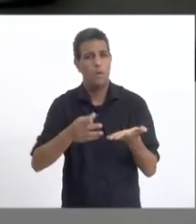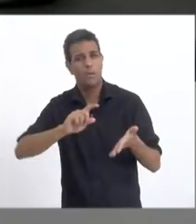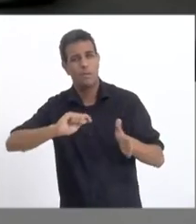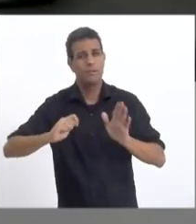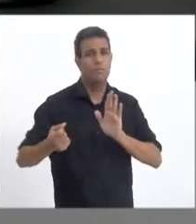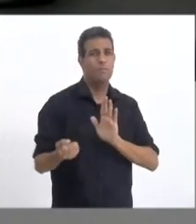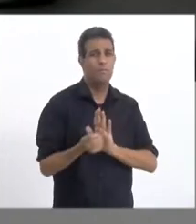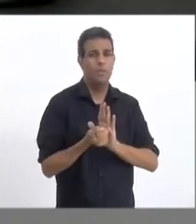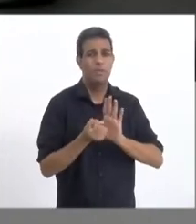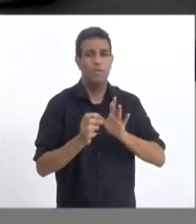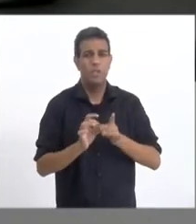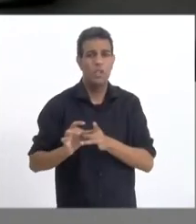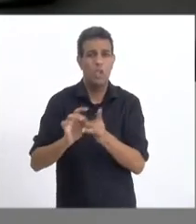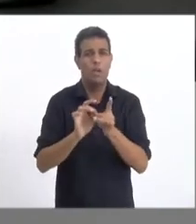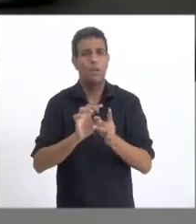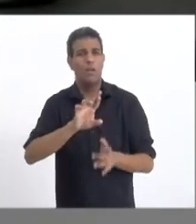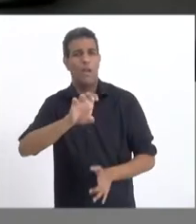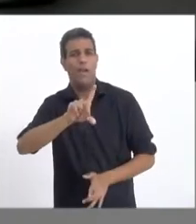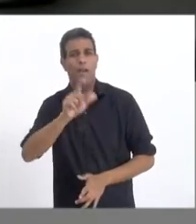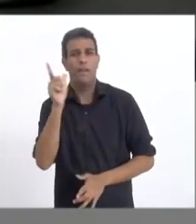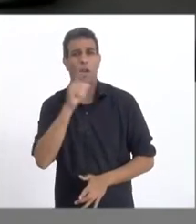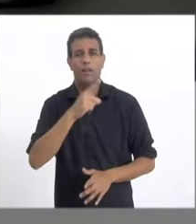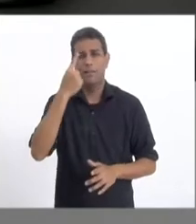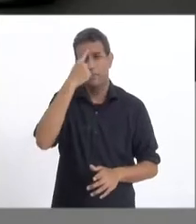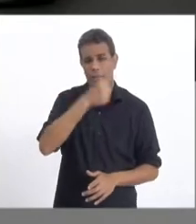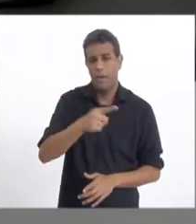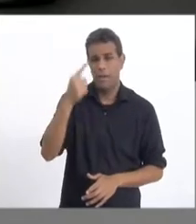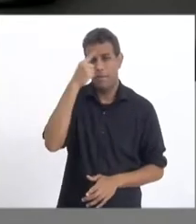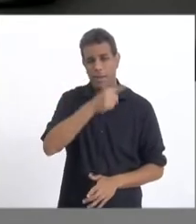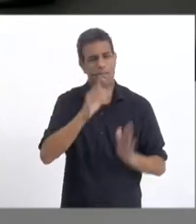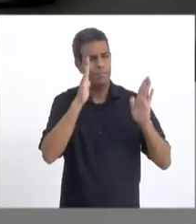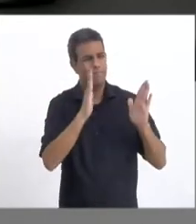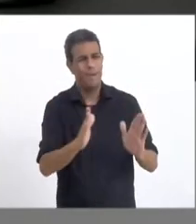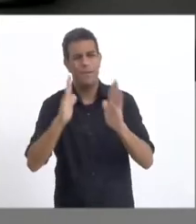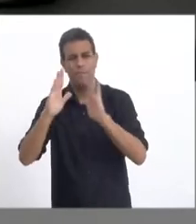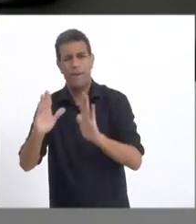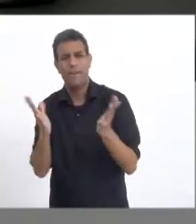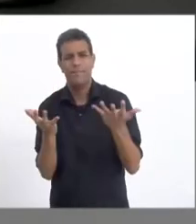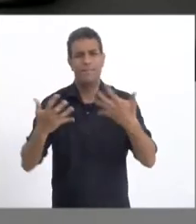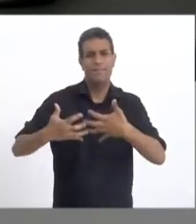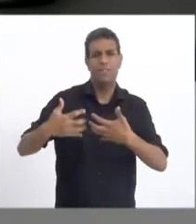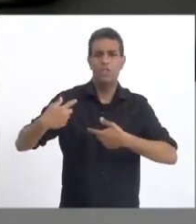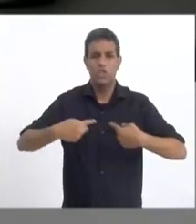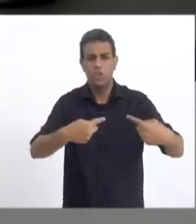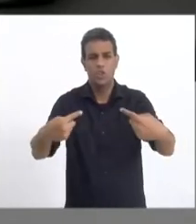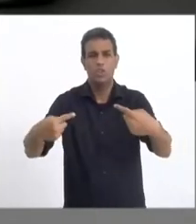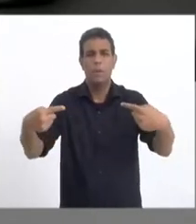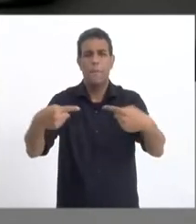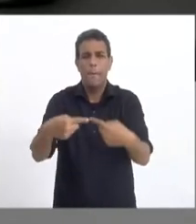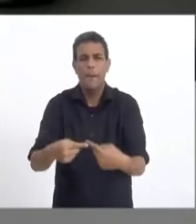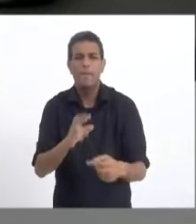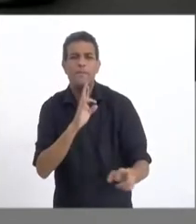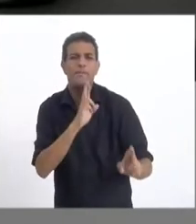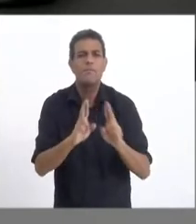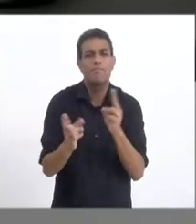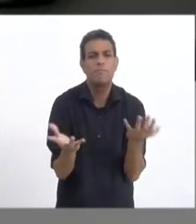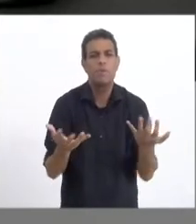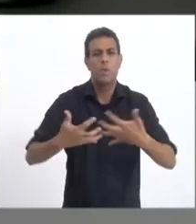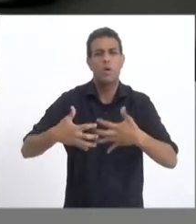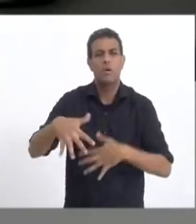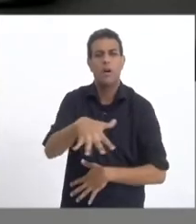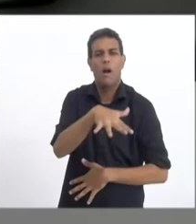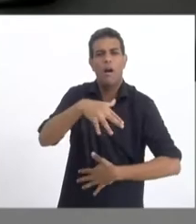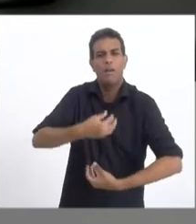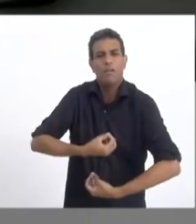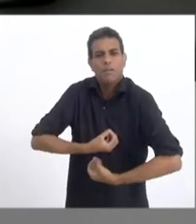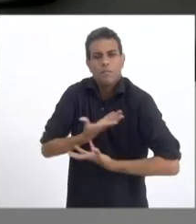como Nós da Rede. Então, mensalmente, esse grupo se reúne e ele discute respostas a essas